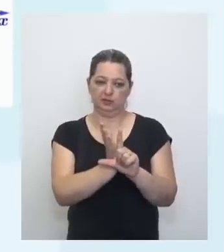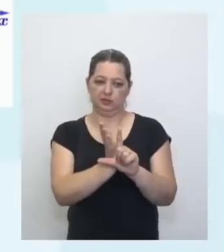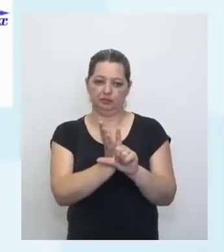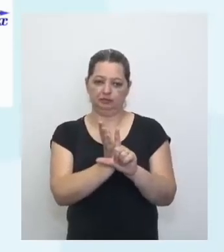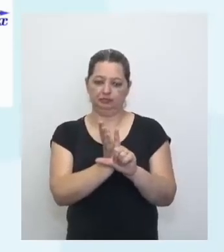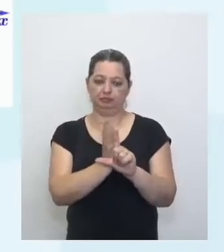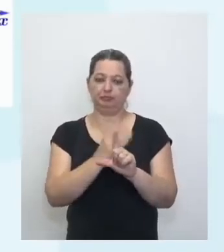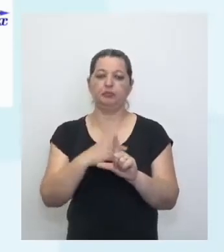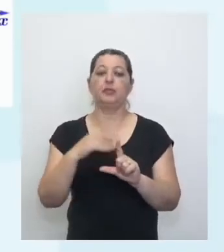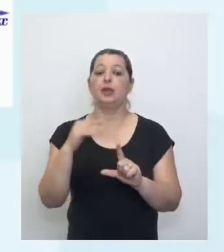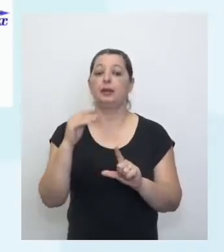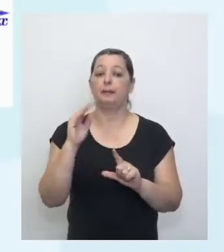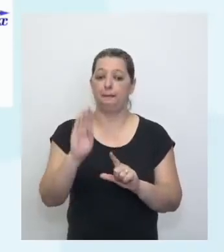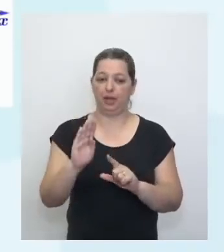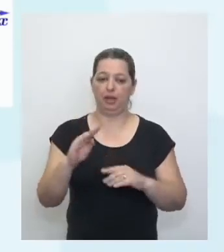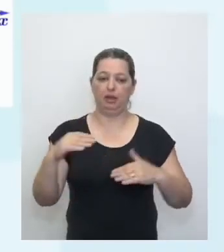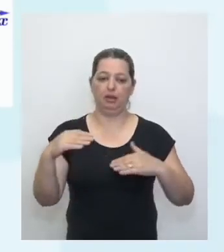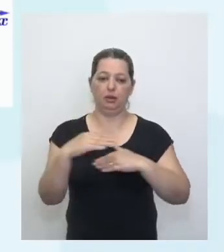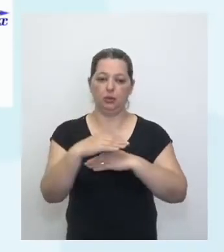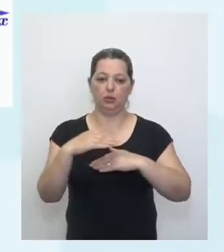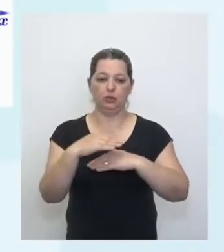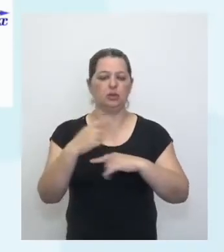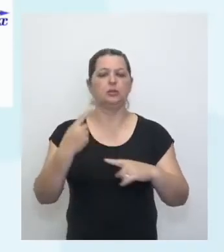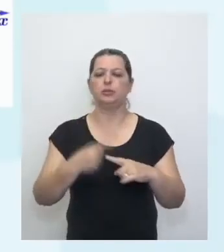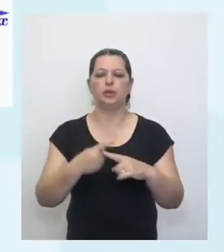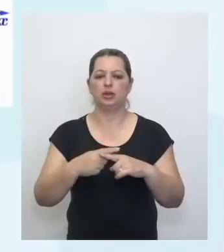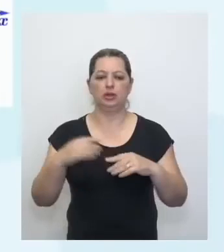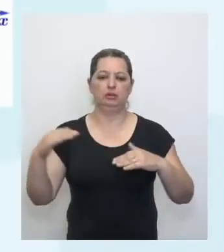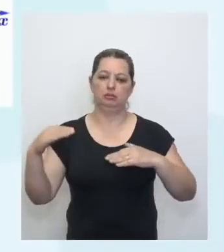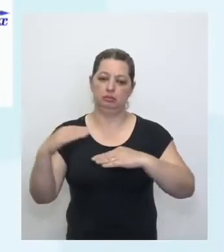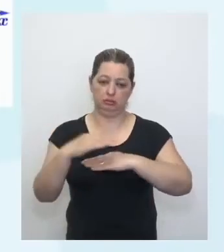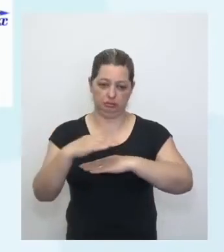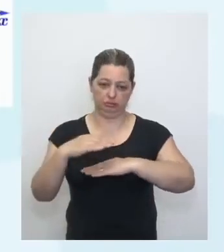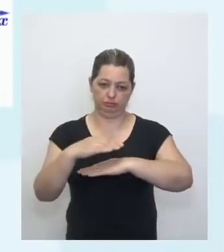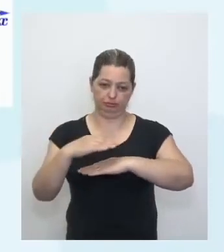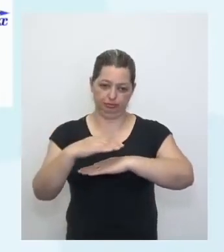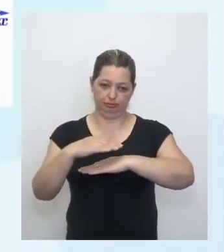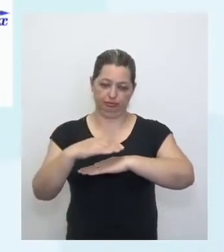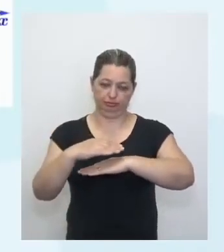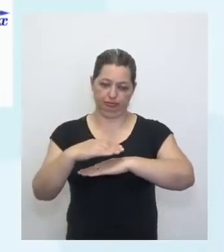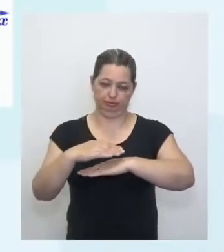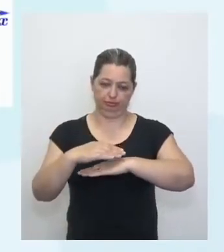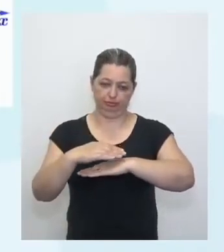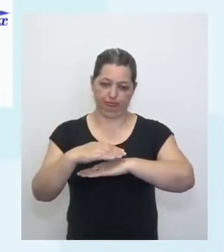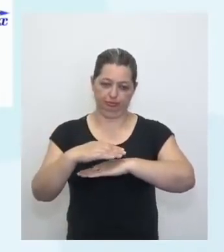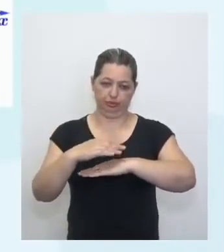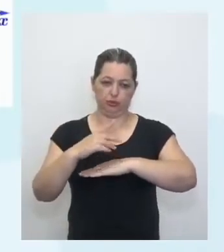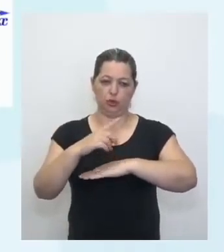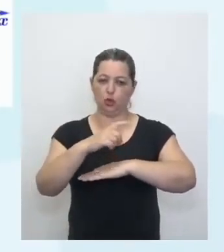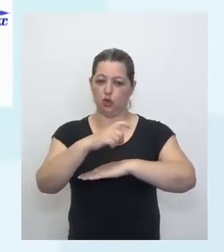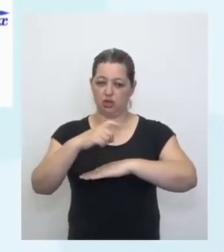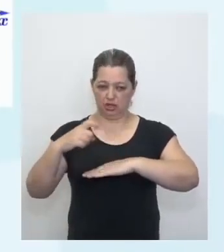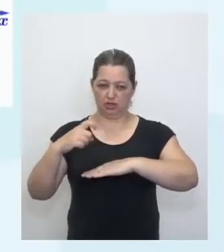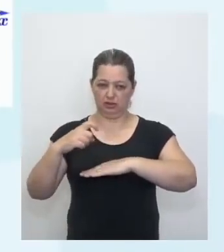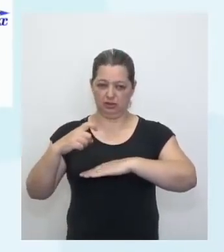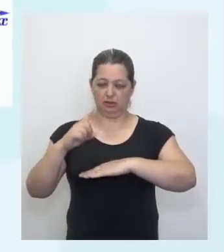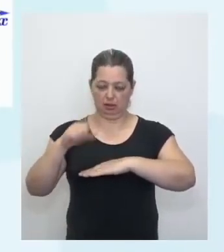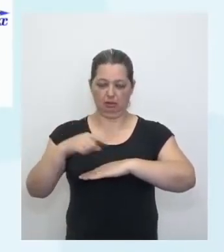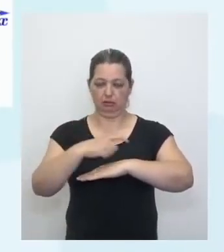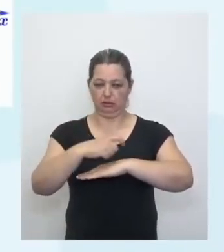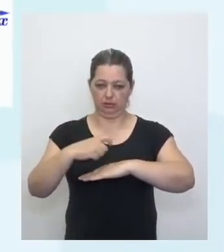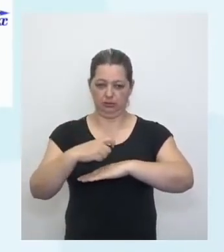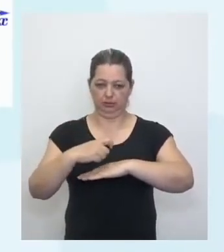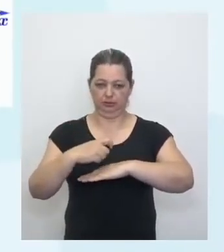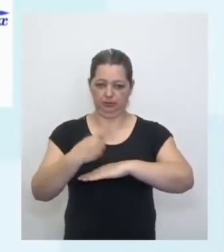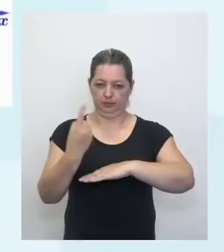item B, ela é constante. Por que ela é constante? Porque é uma reta paralela ao eixo X. Então, ela tem um valor fixo. O Y vale 1